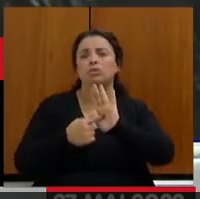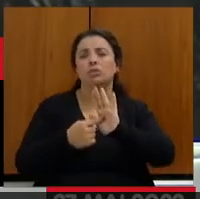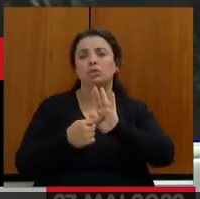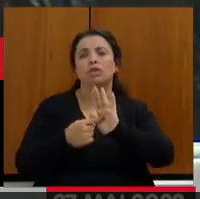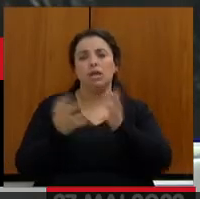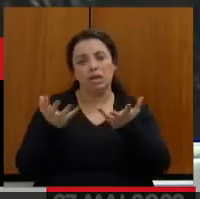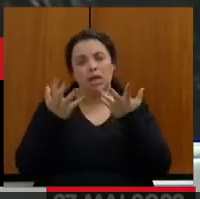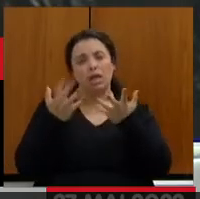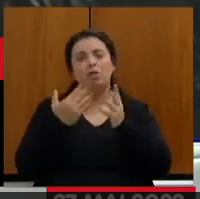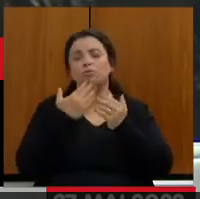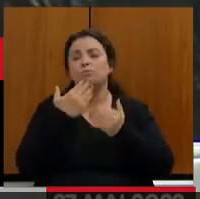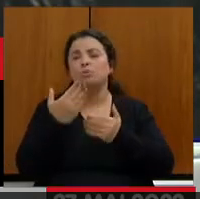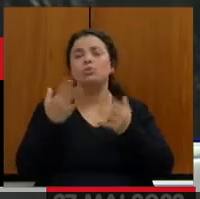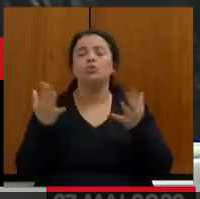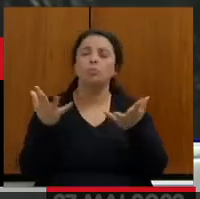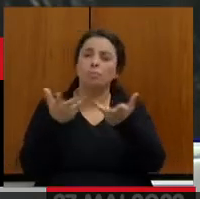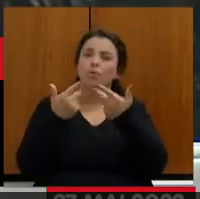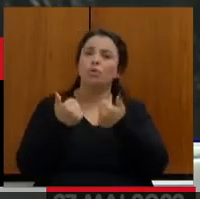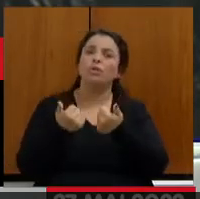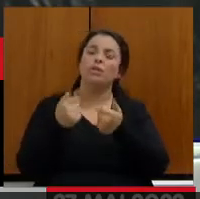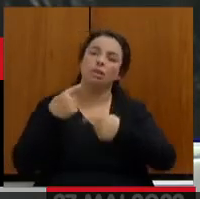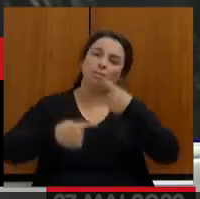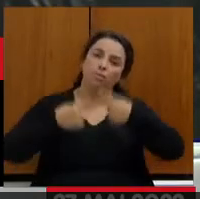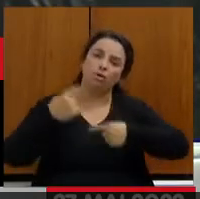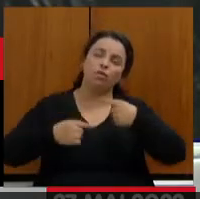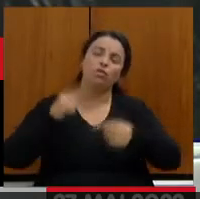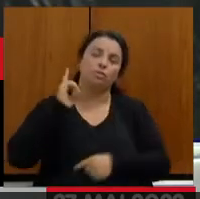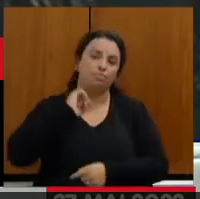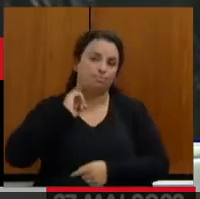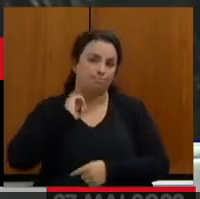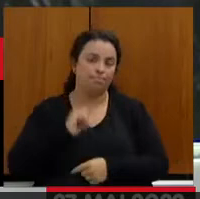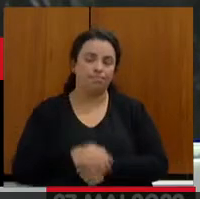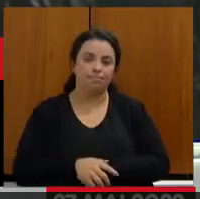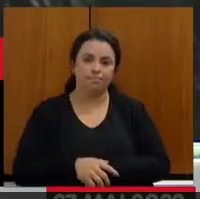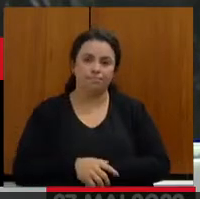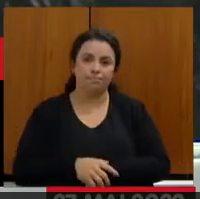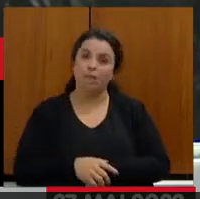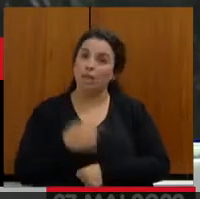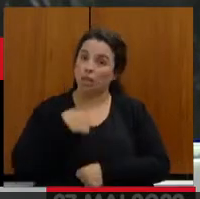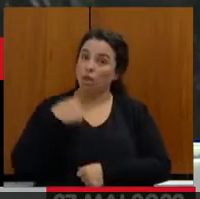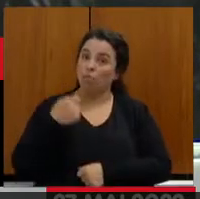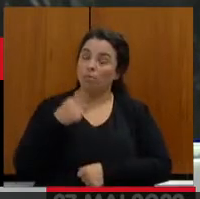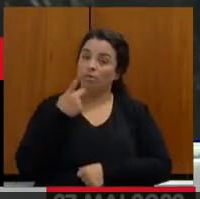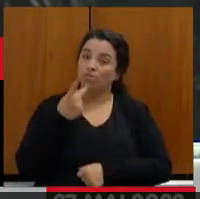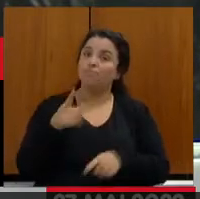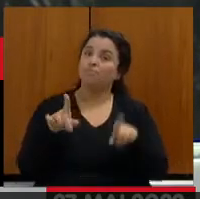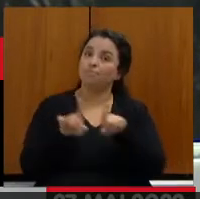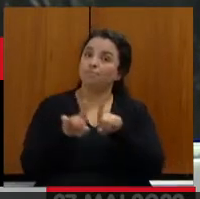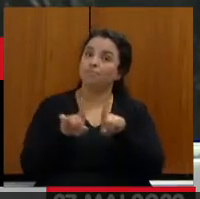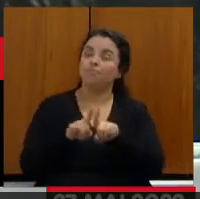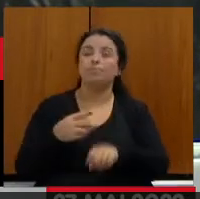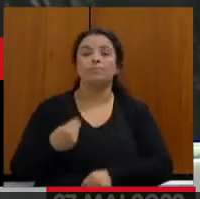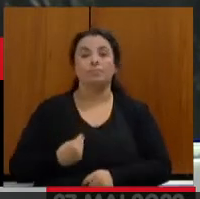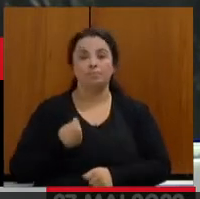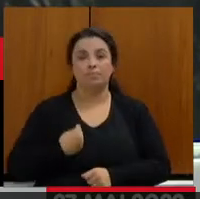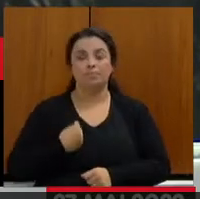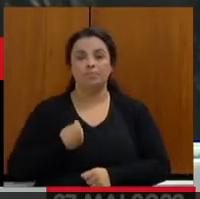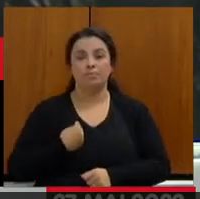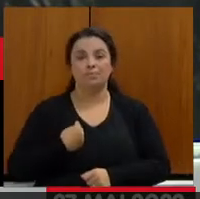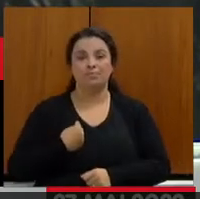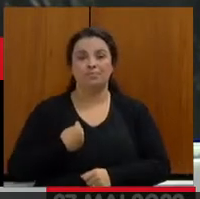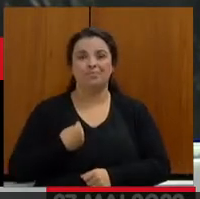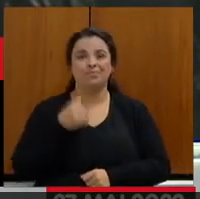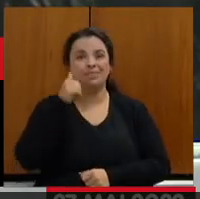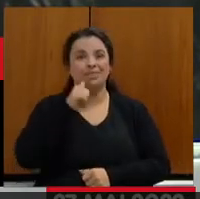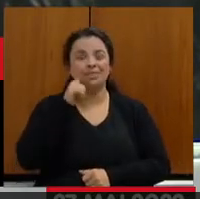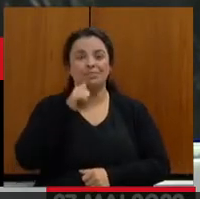desejamos para Minas Gerais eu não posso deixar de mencionar aqui a participação das mulheres